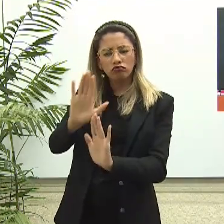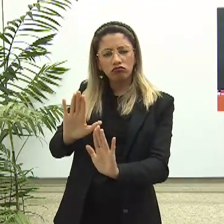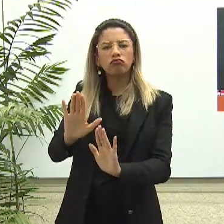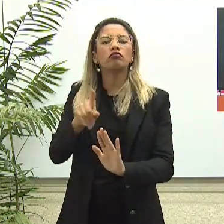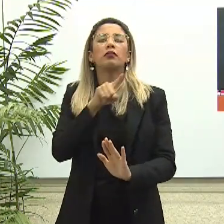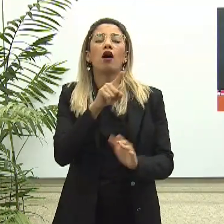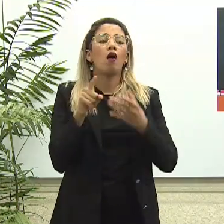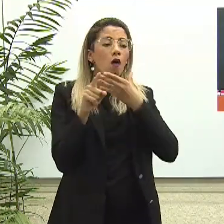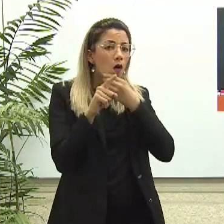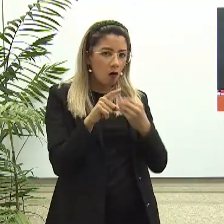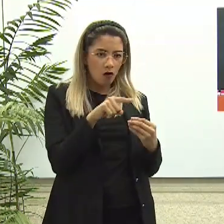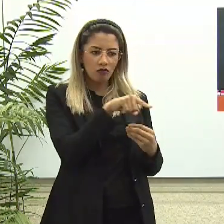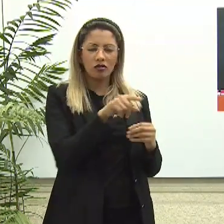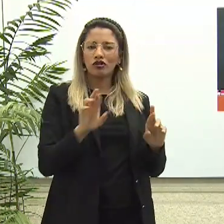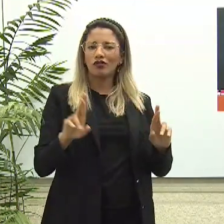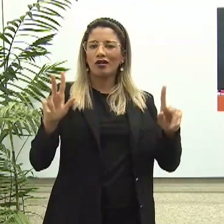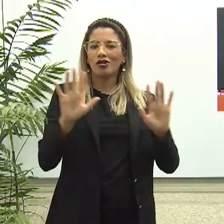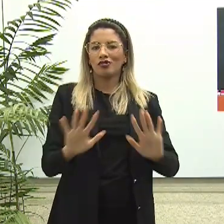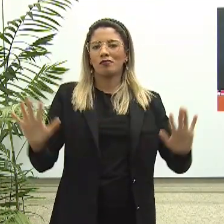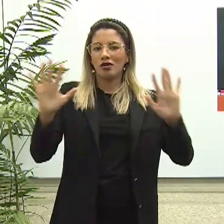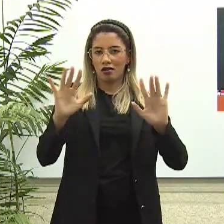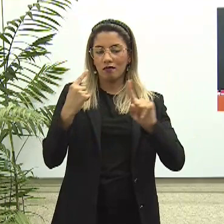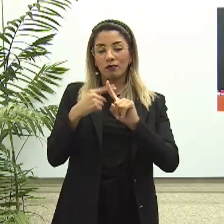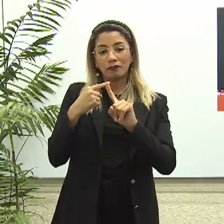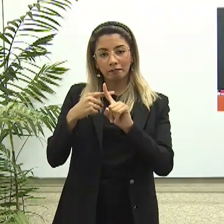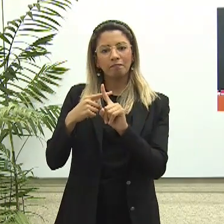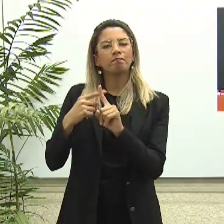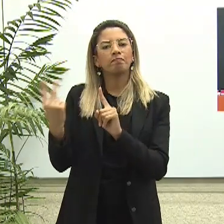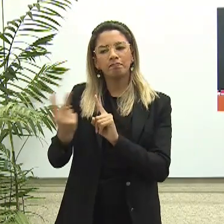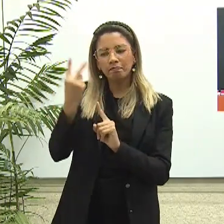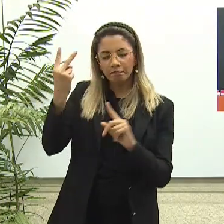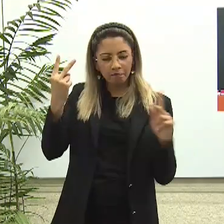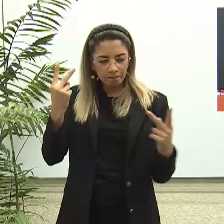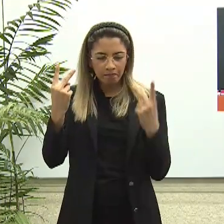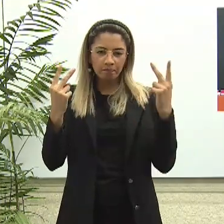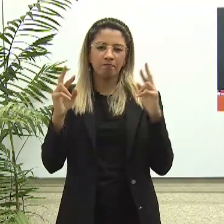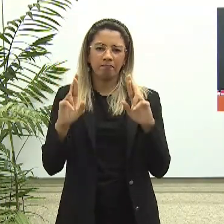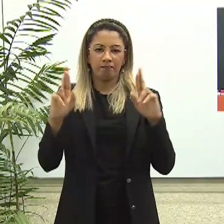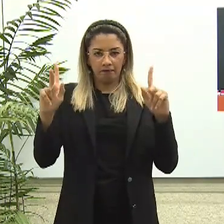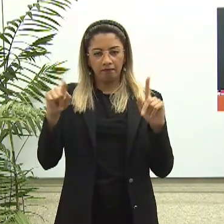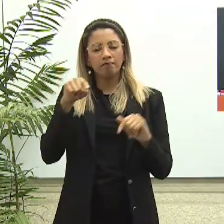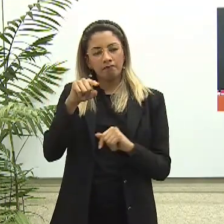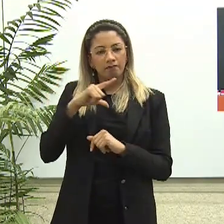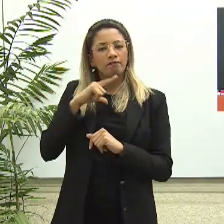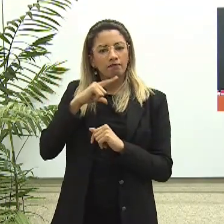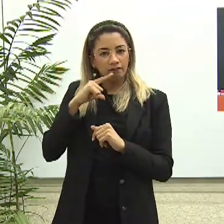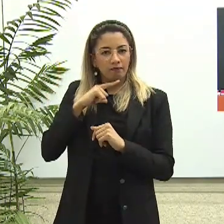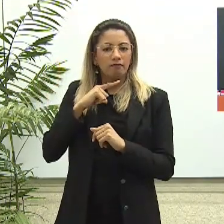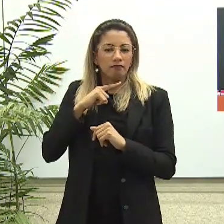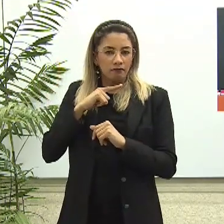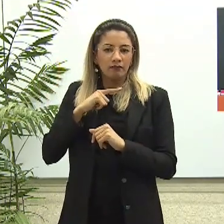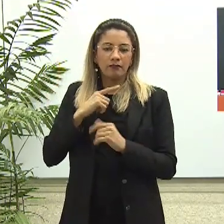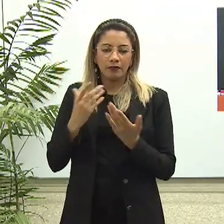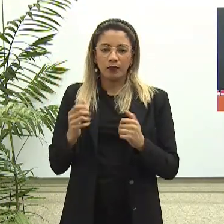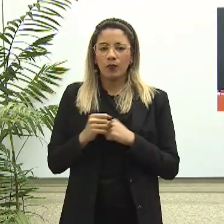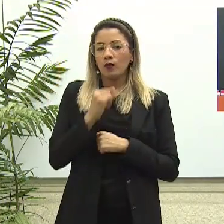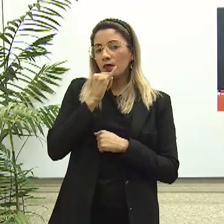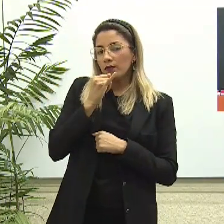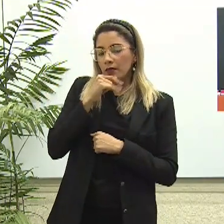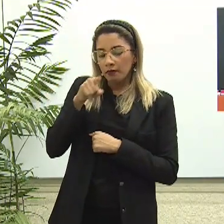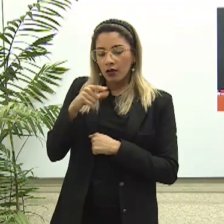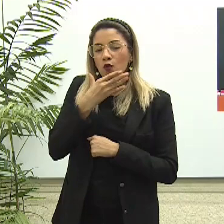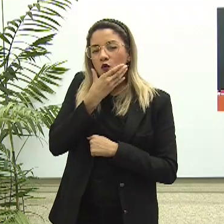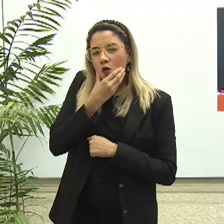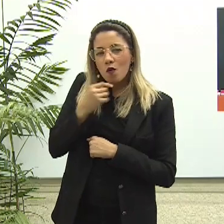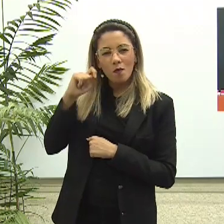sociedade são diferentes mas porque os valores atribuídos a homens e mulheres são diferentes mas isso tem um efeito formativo se eu escrever homem negro